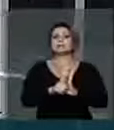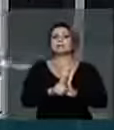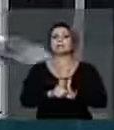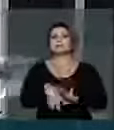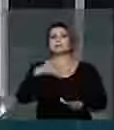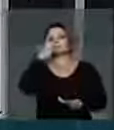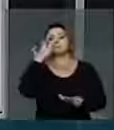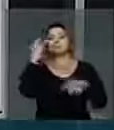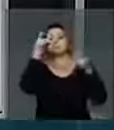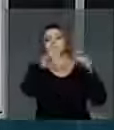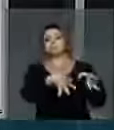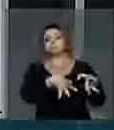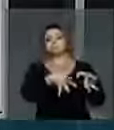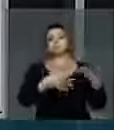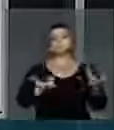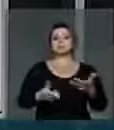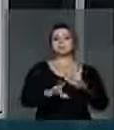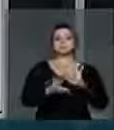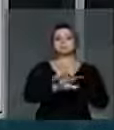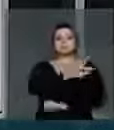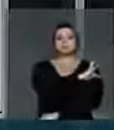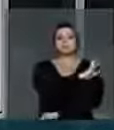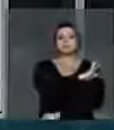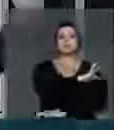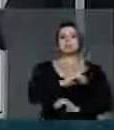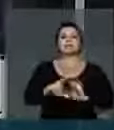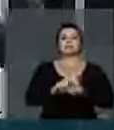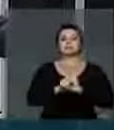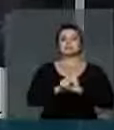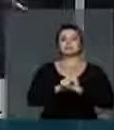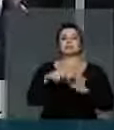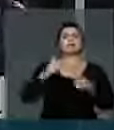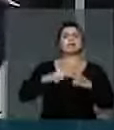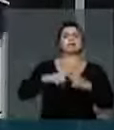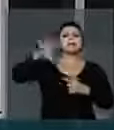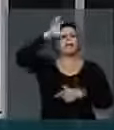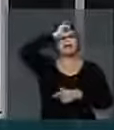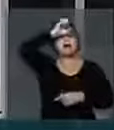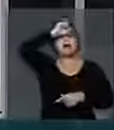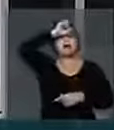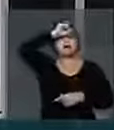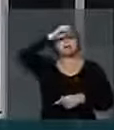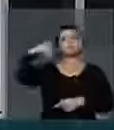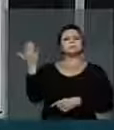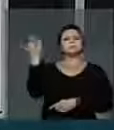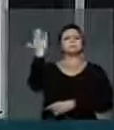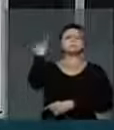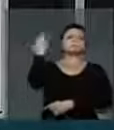técnica legislativa. A técnica legislativa, que eu aprendi lá atrás, com os meus